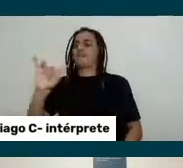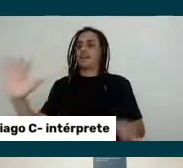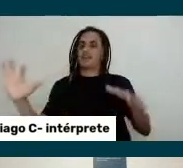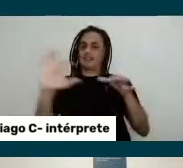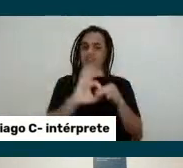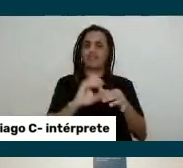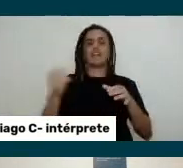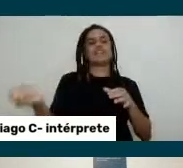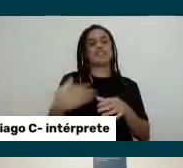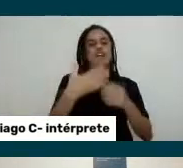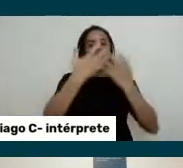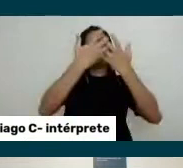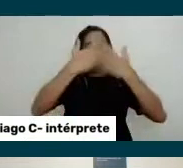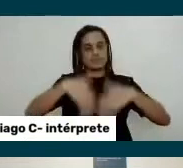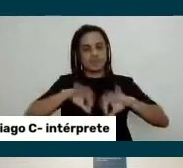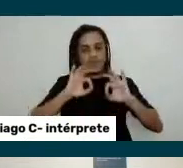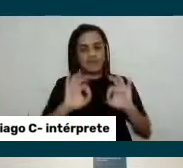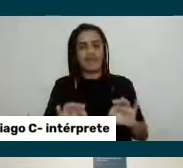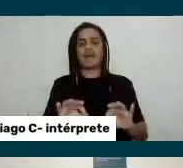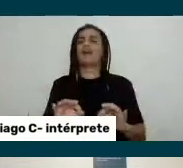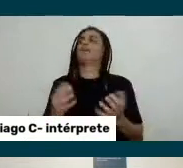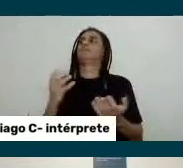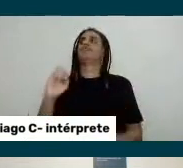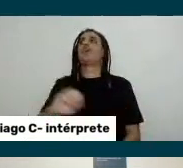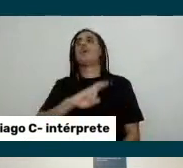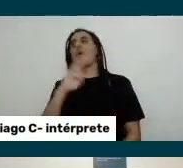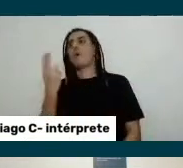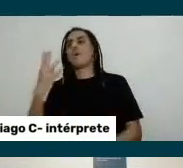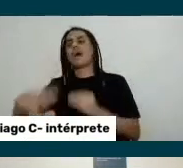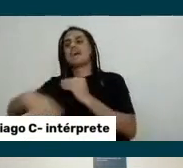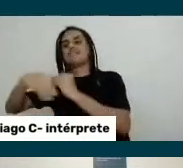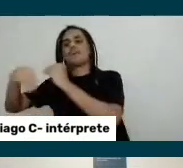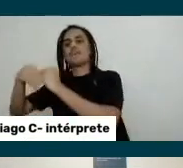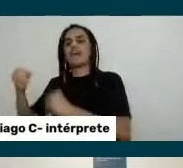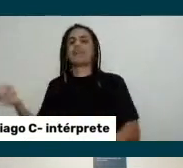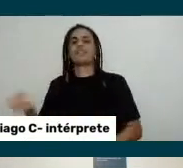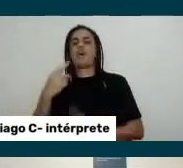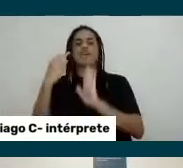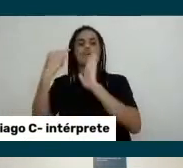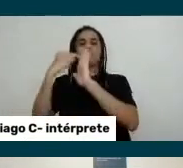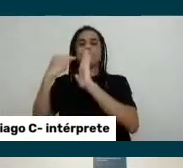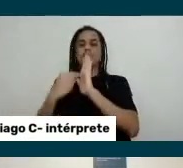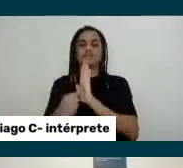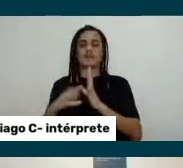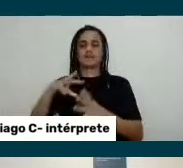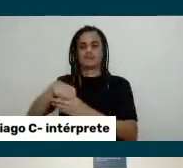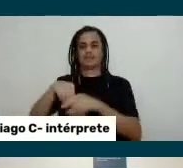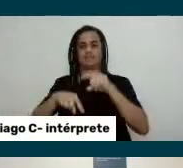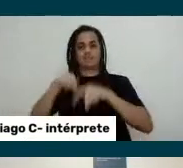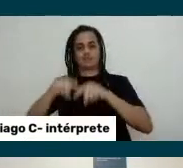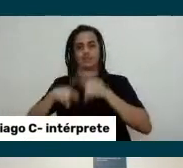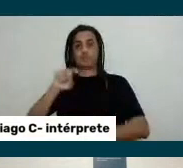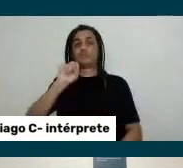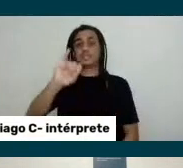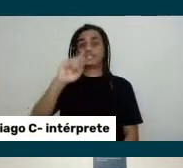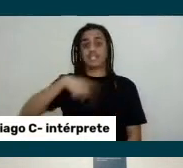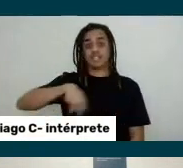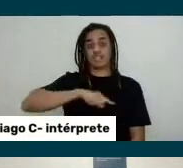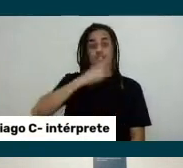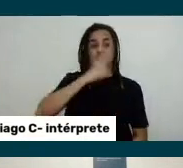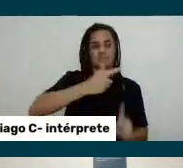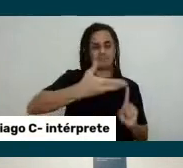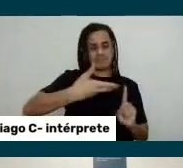novas funcionalidades ou que seja simplesmente para adicionar um novo botão no produto. Né? Quanto mais acelerado for esse